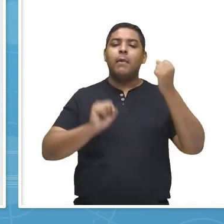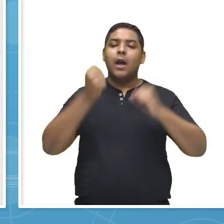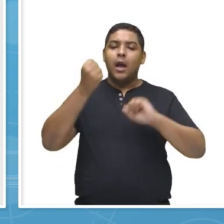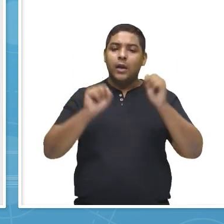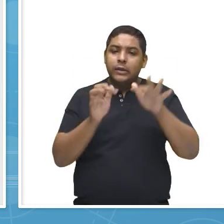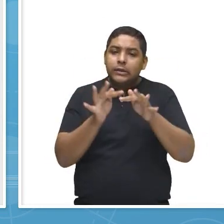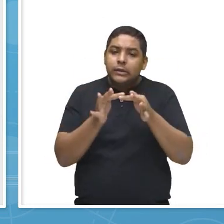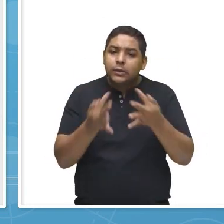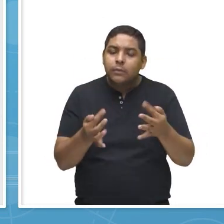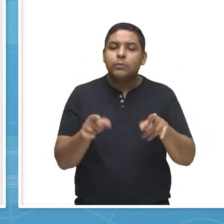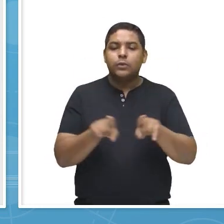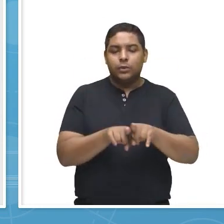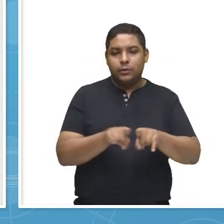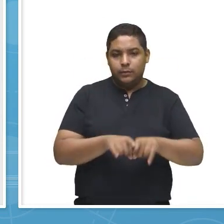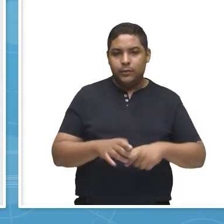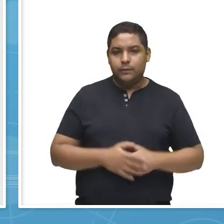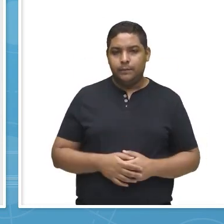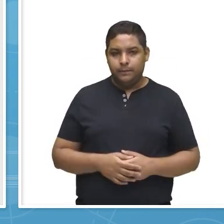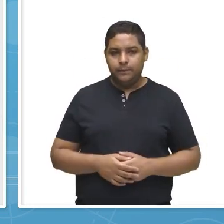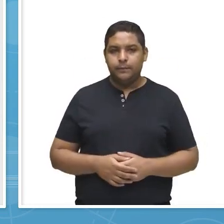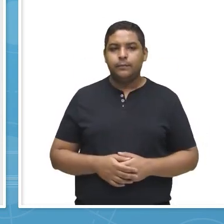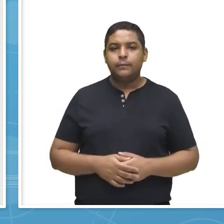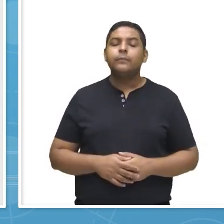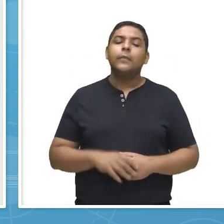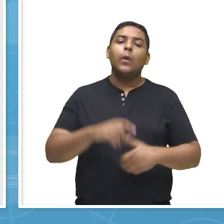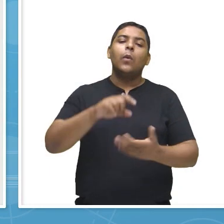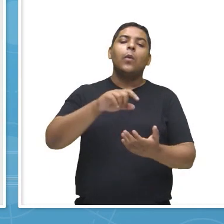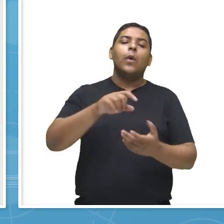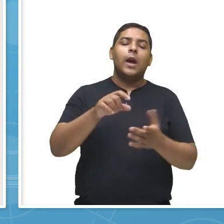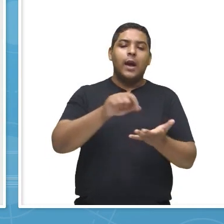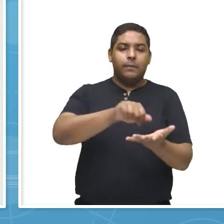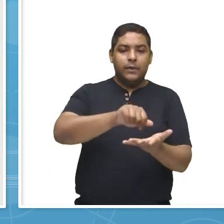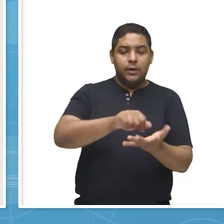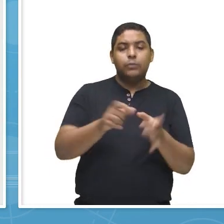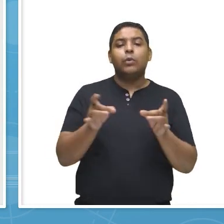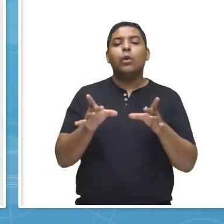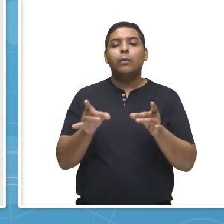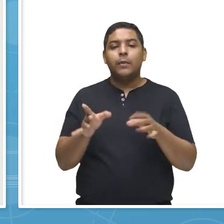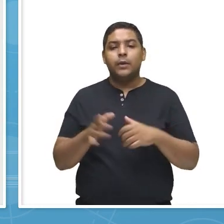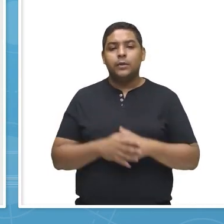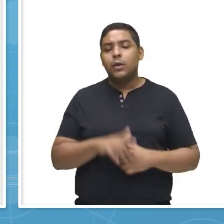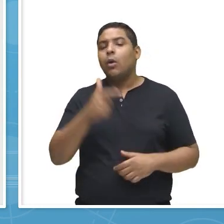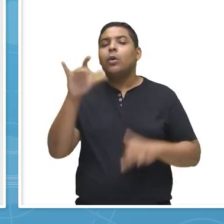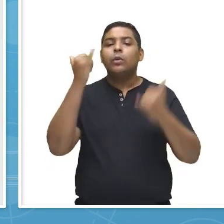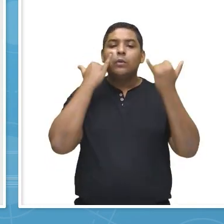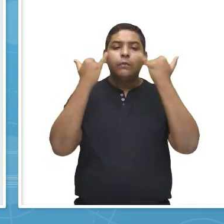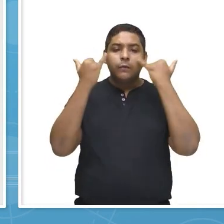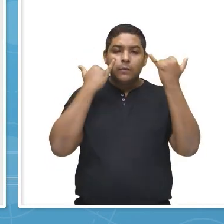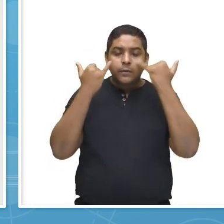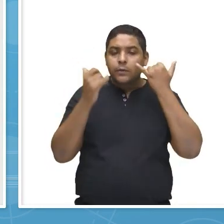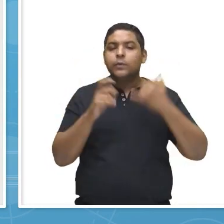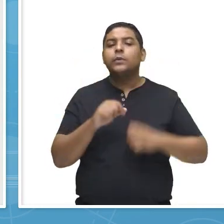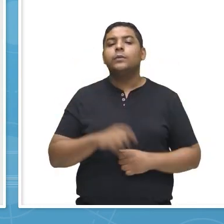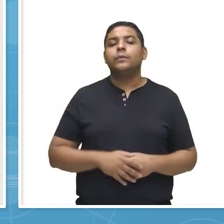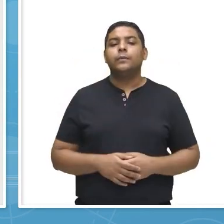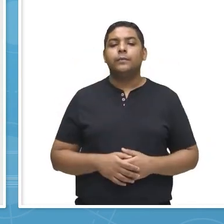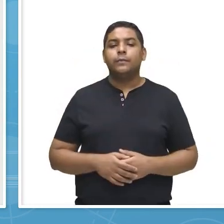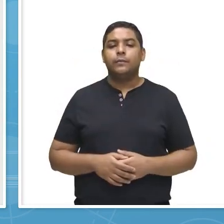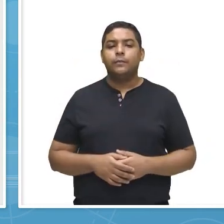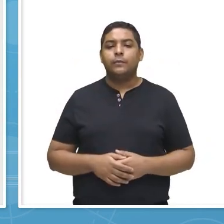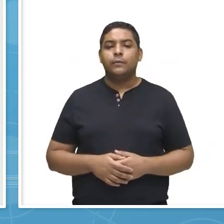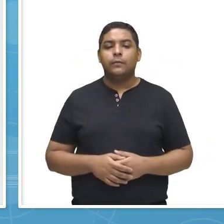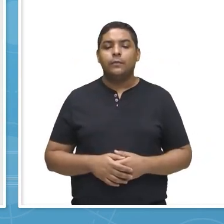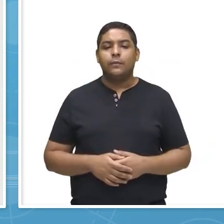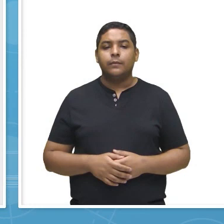mais simples. Sobre o capitalismo comercial, a gente vai verificar aí outras informações, né, que